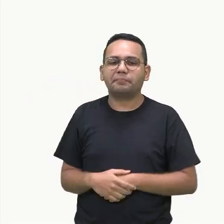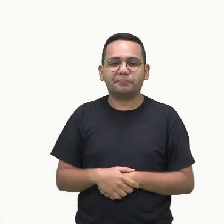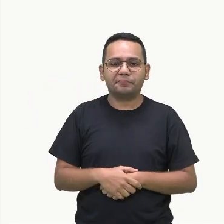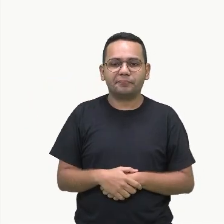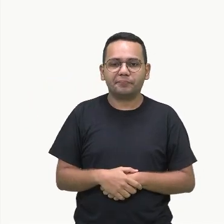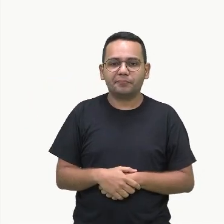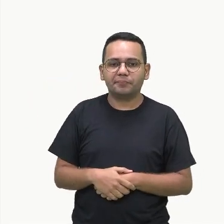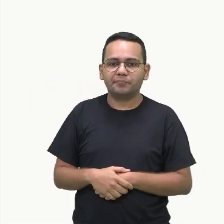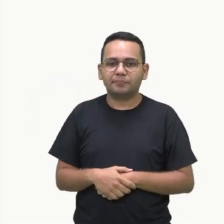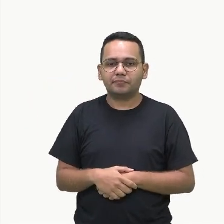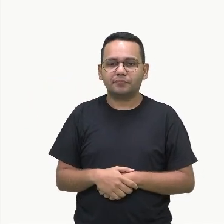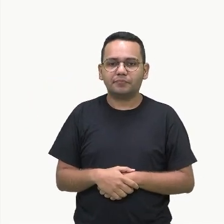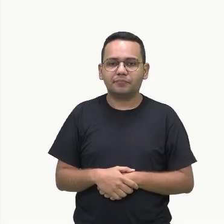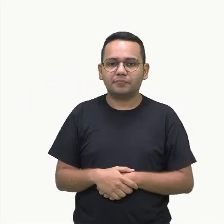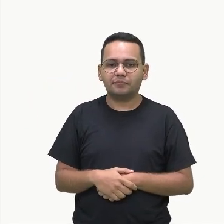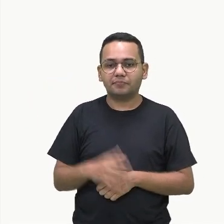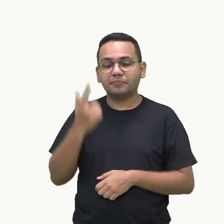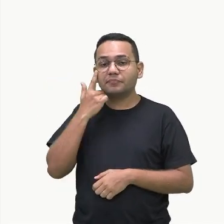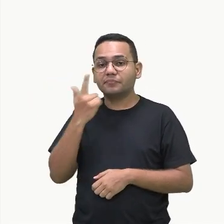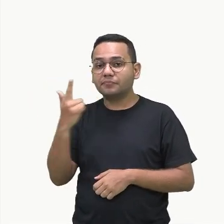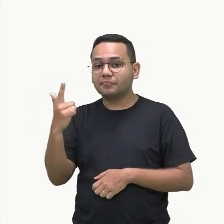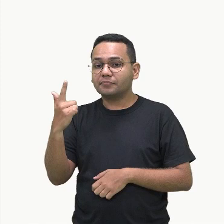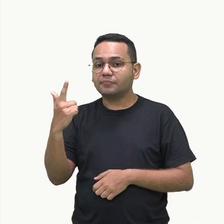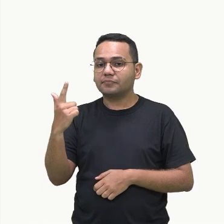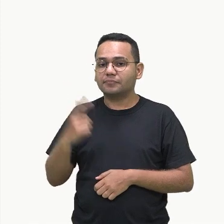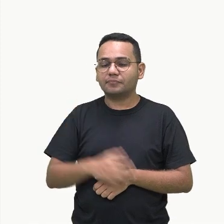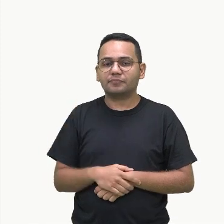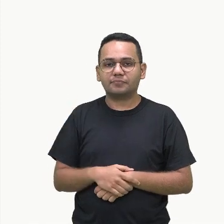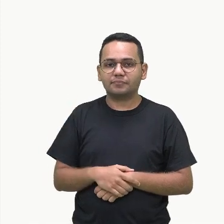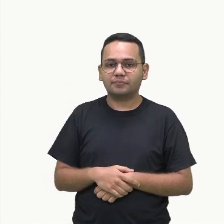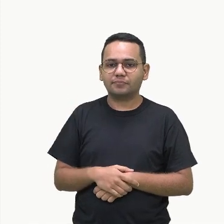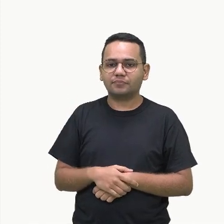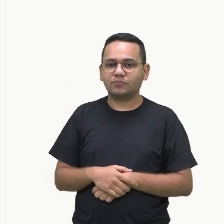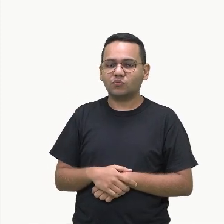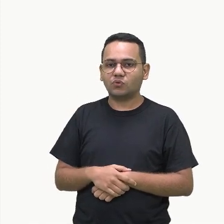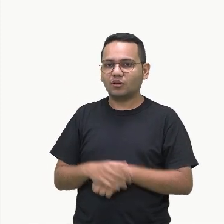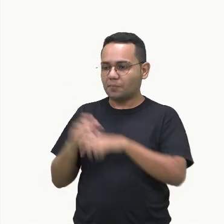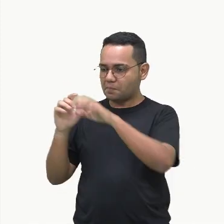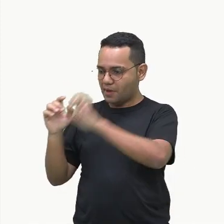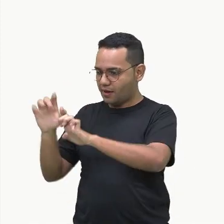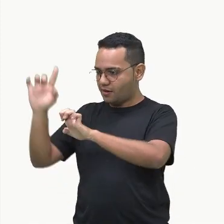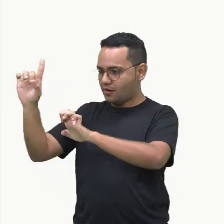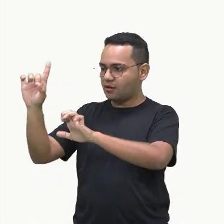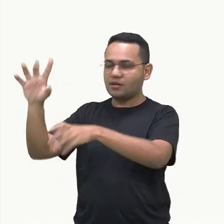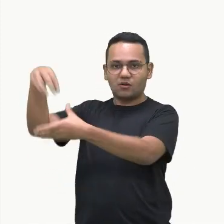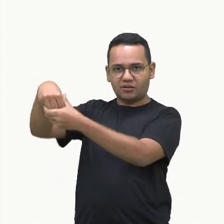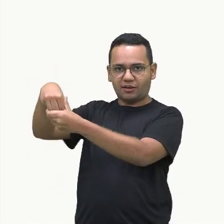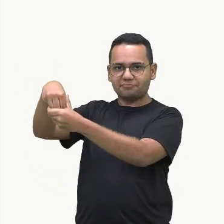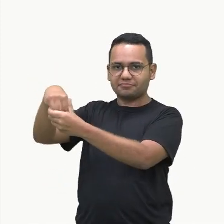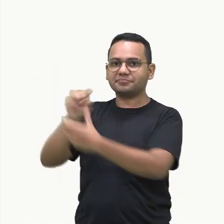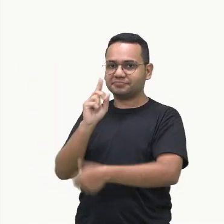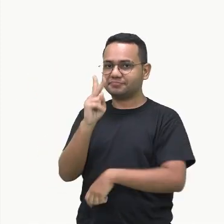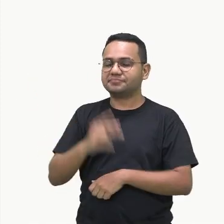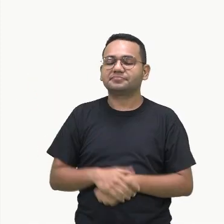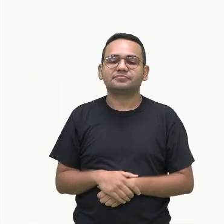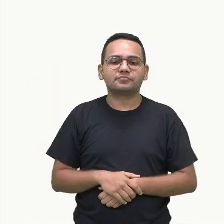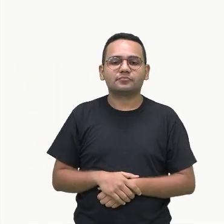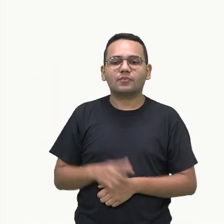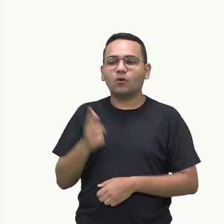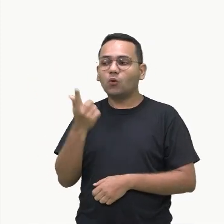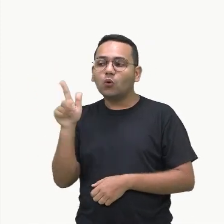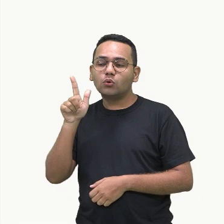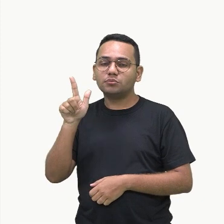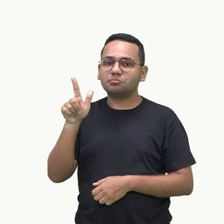e pertencem à mesma região. Tudo bem? Quem mais nós podemos trabalhar aí